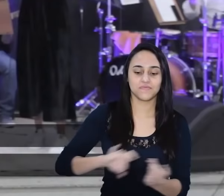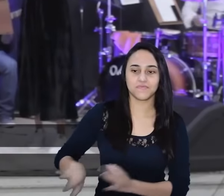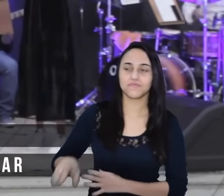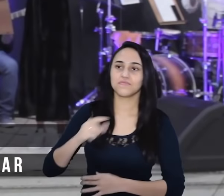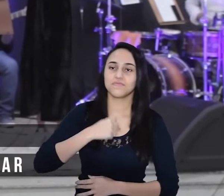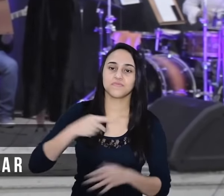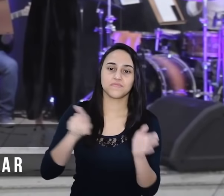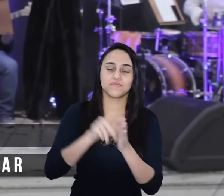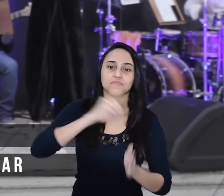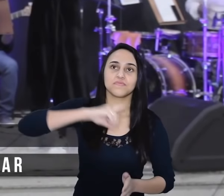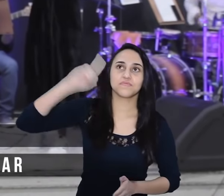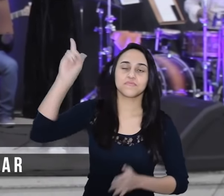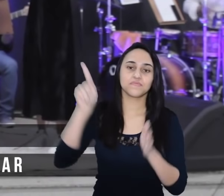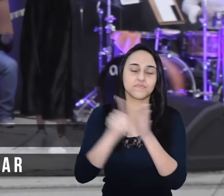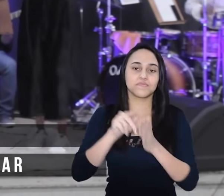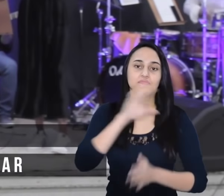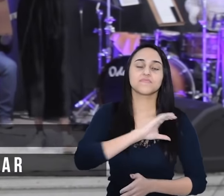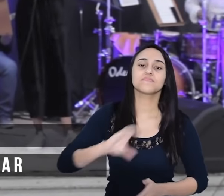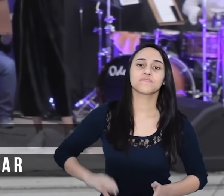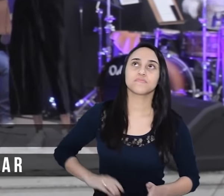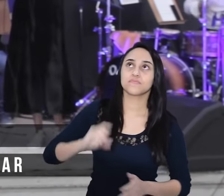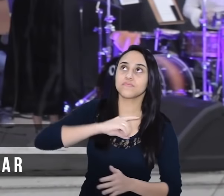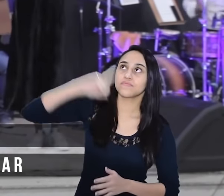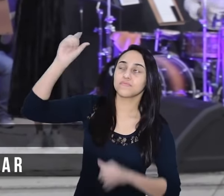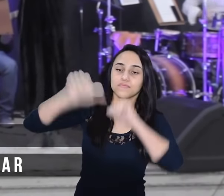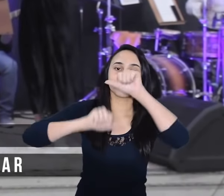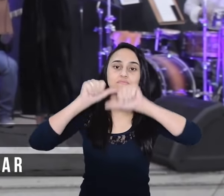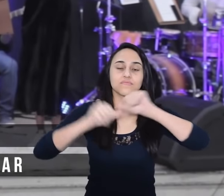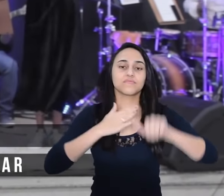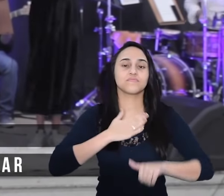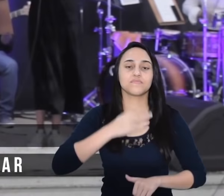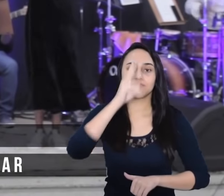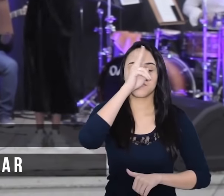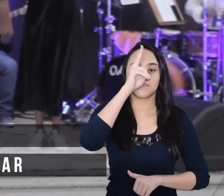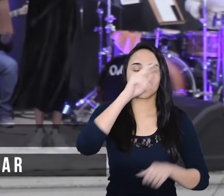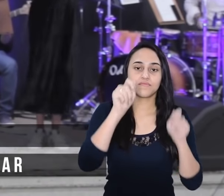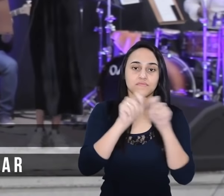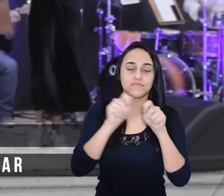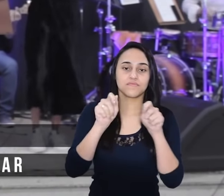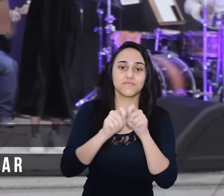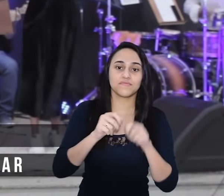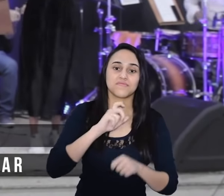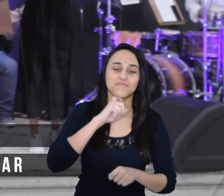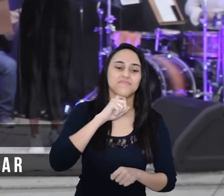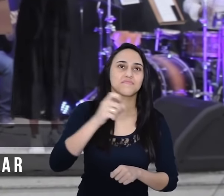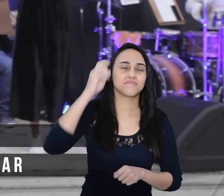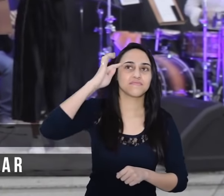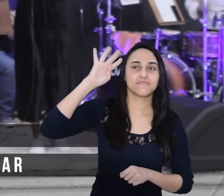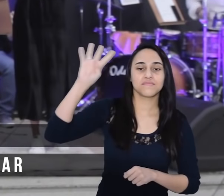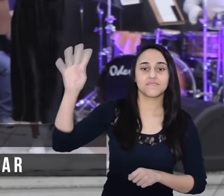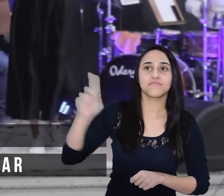Cristo. Você mudou a minha história. Vejo que ninguém